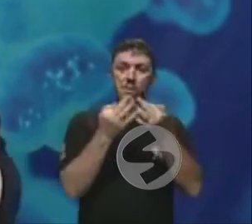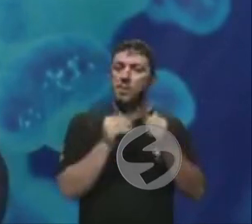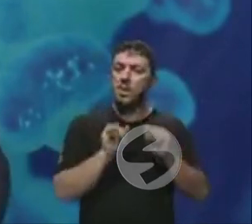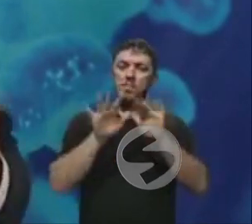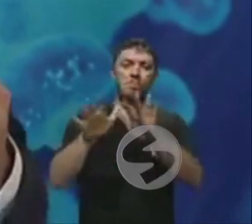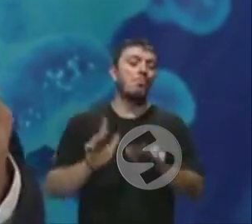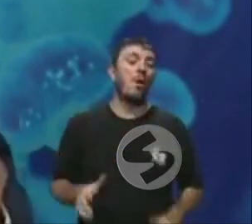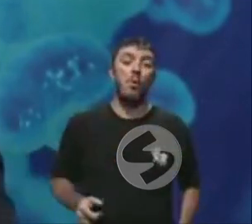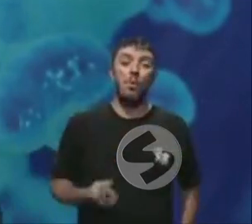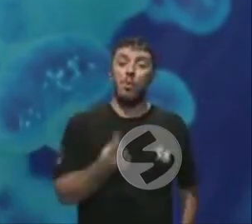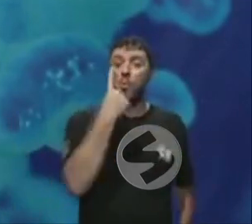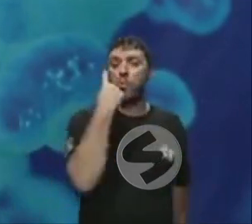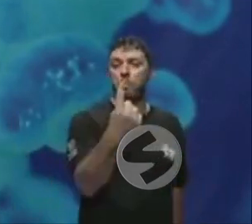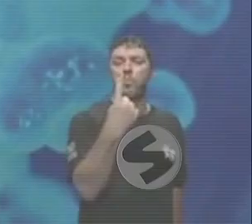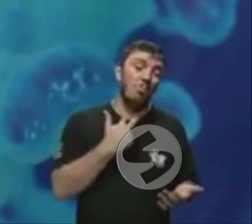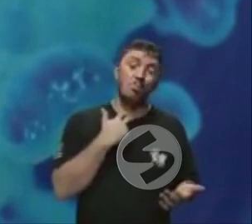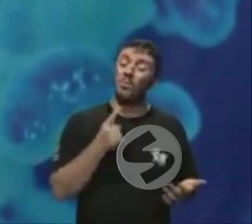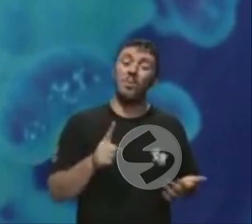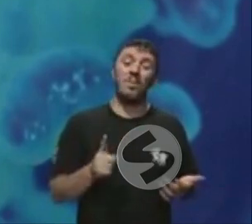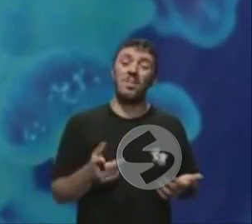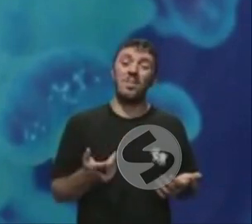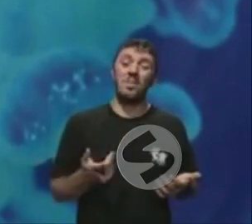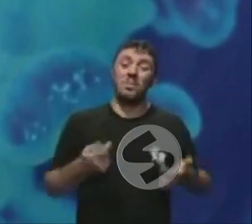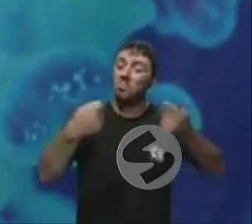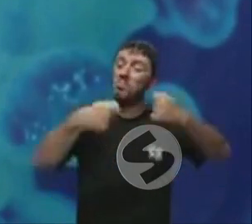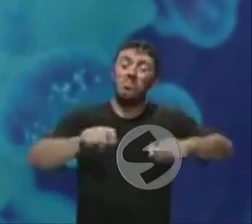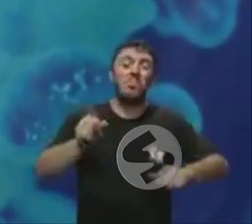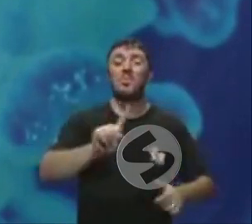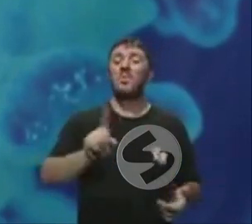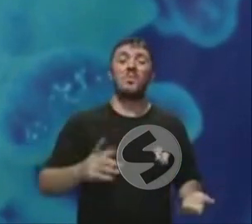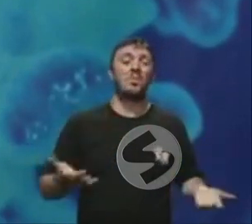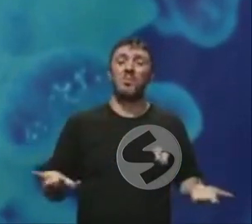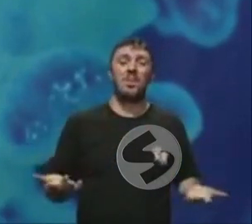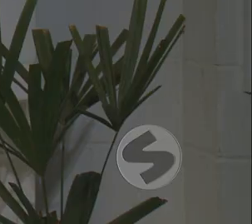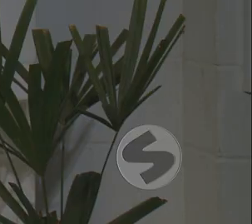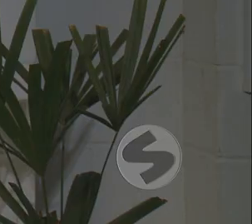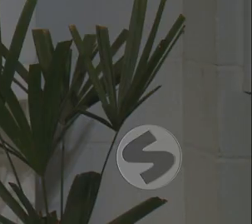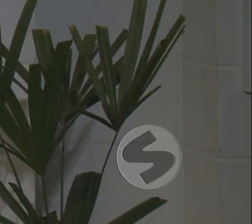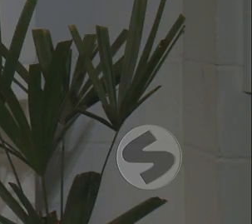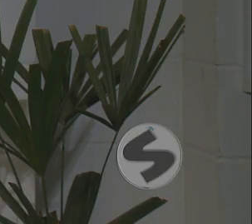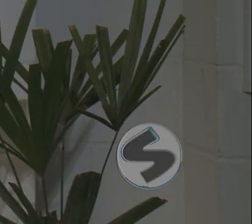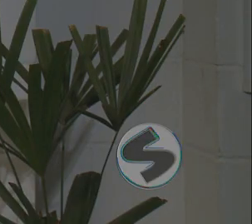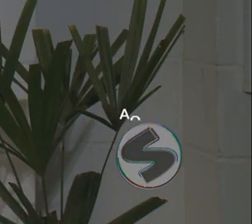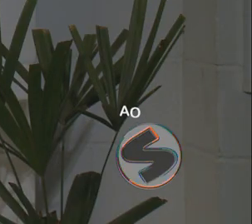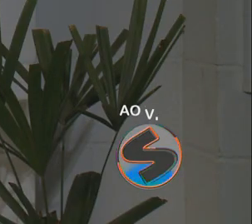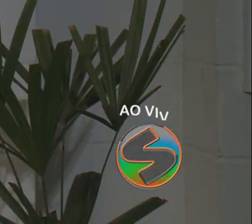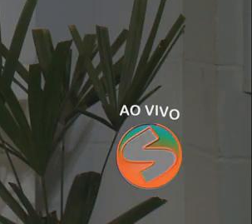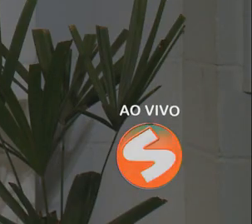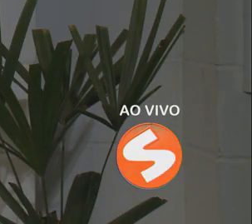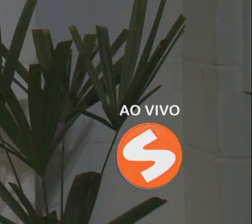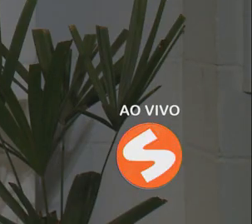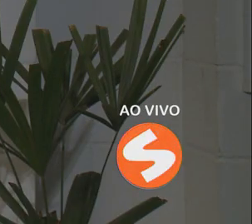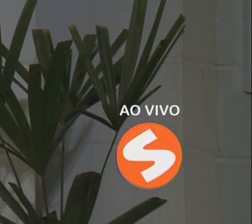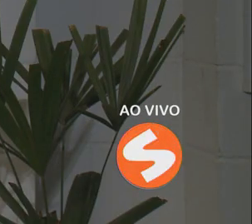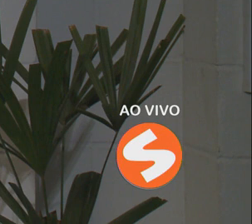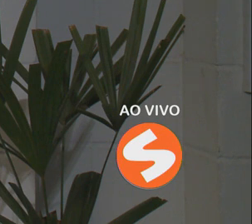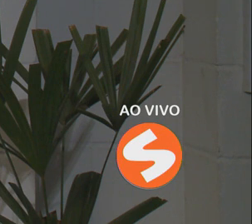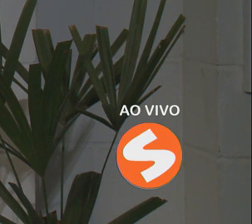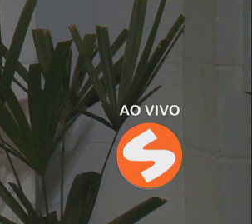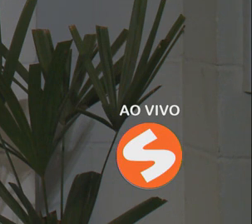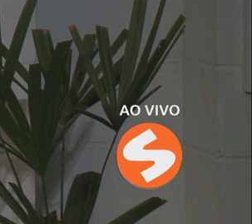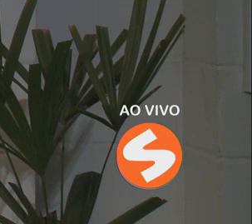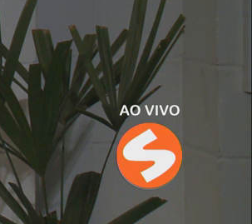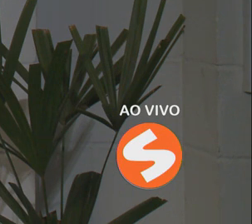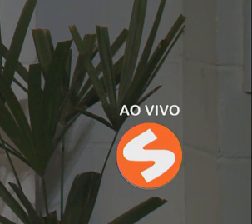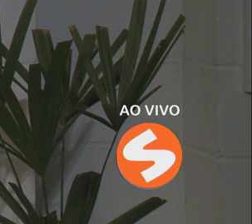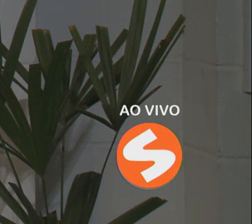por família, entre no supermercado. Não faz nenhum sentido. Marazal, uma última informação que a assessoria de imprensa